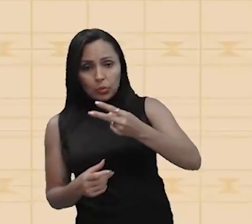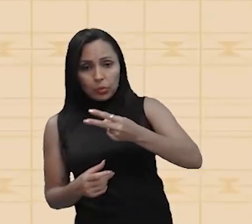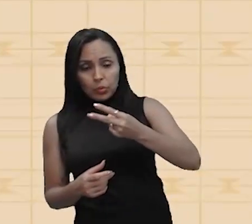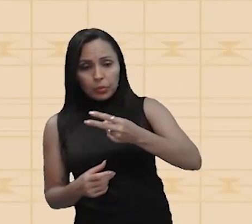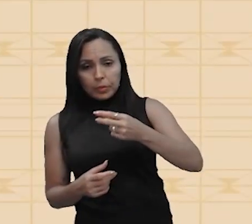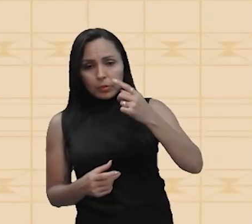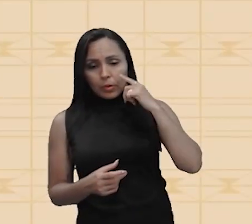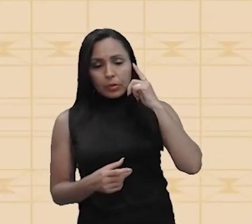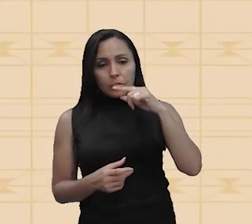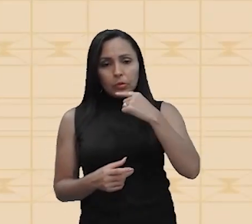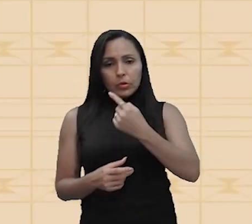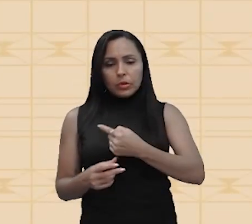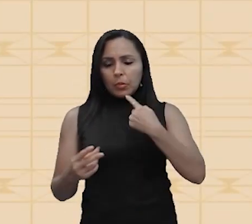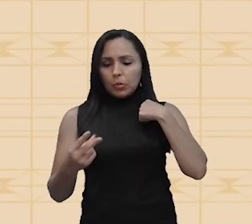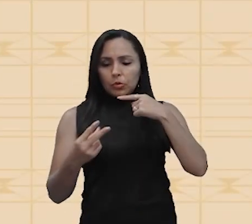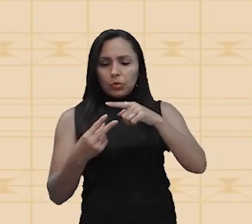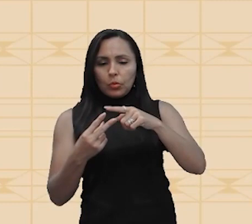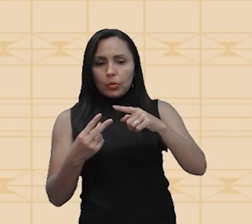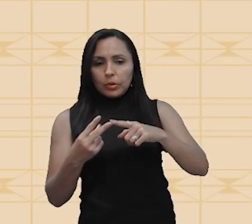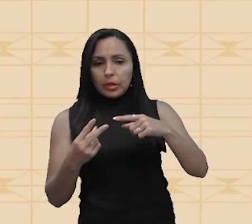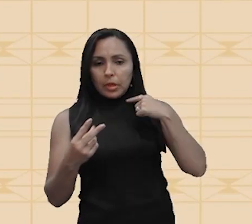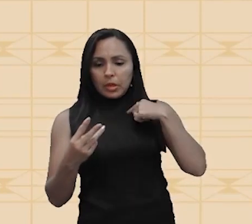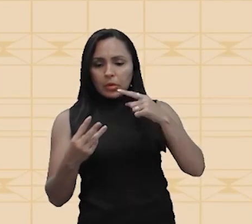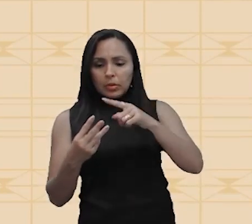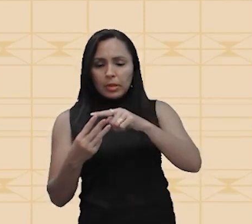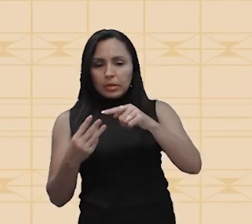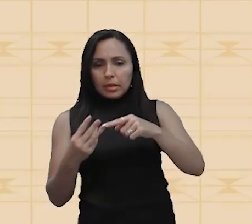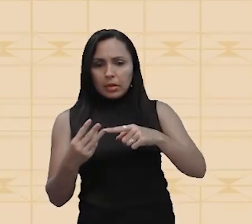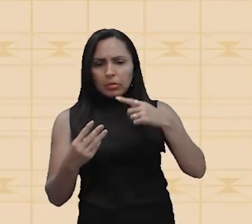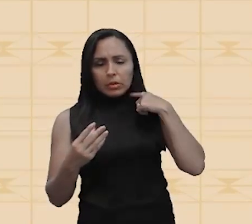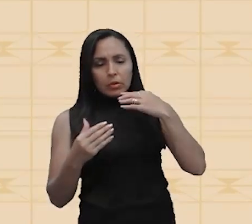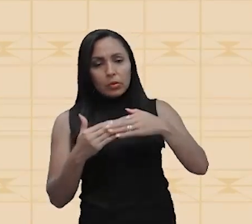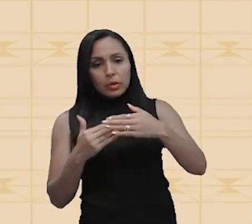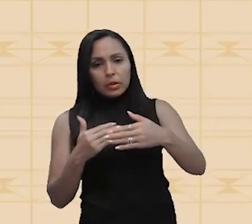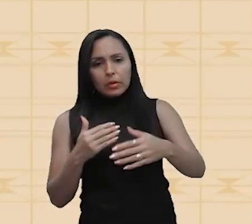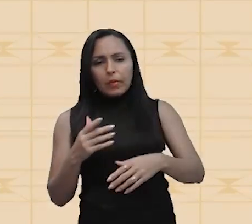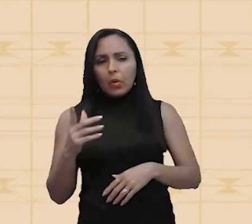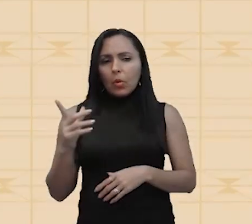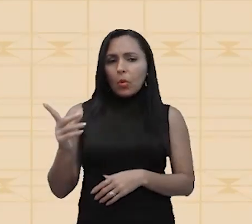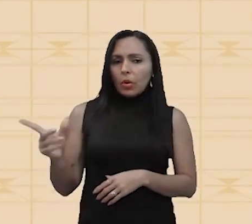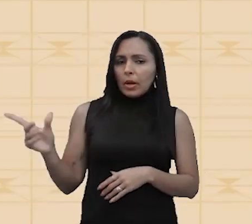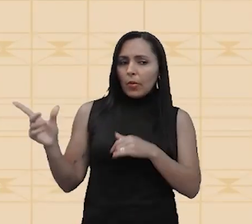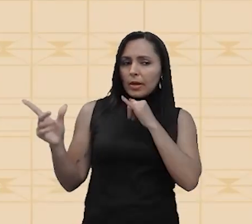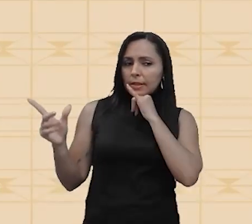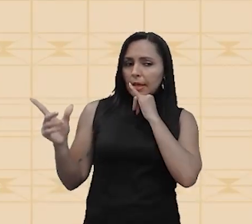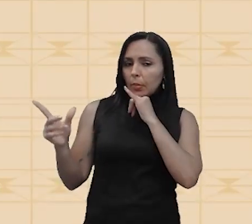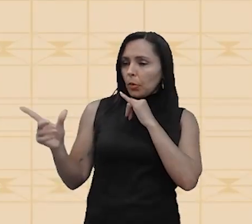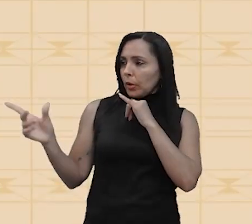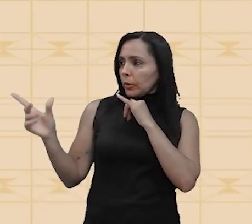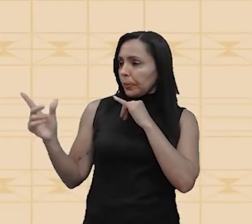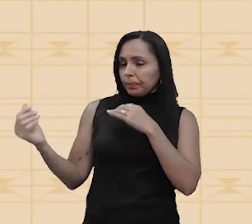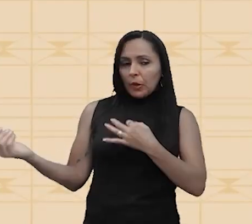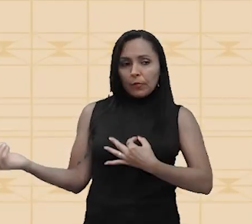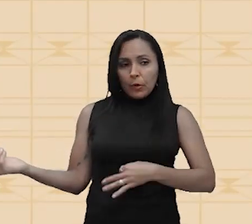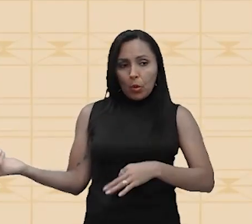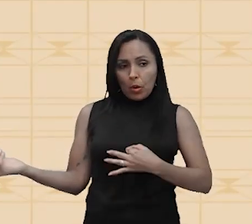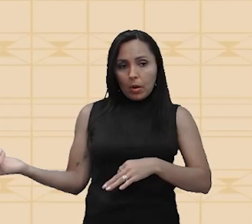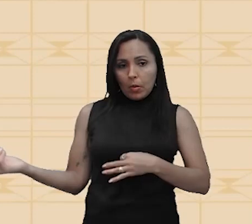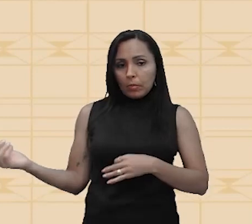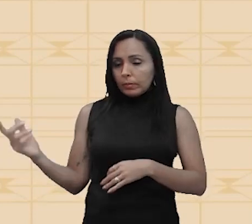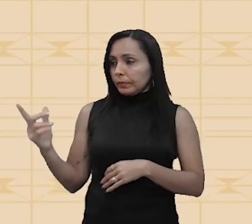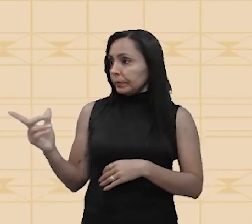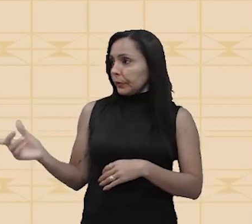nós temos 2 ventres, o terceiro harmônico e assim sucessivamente. E olha uma aplicação numa corda de violão. Você percebe que quando você aplica uma